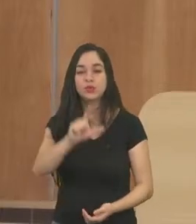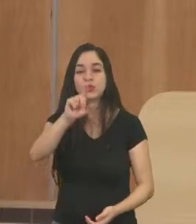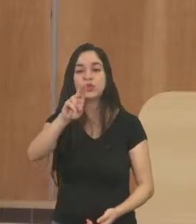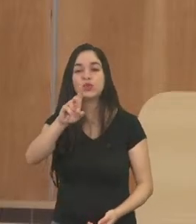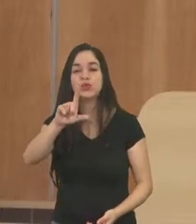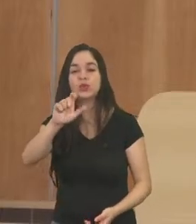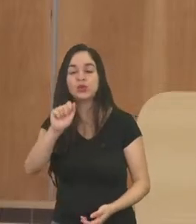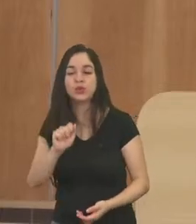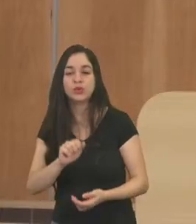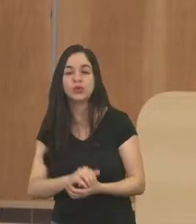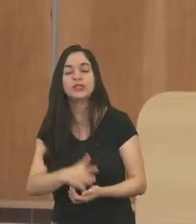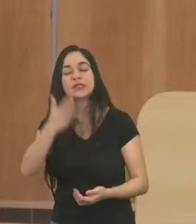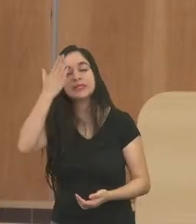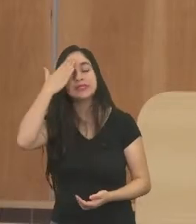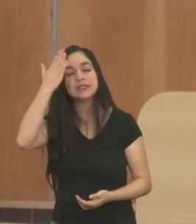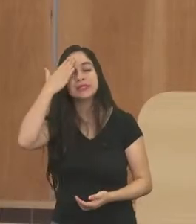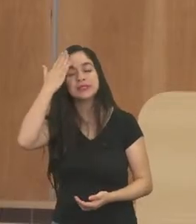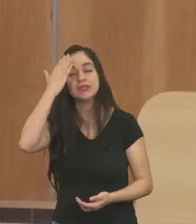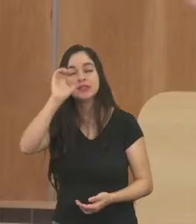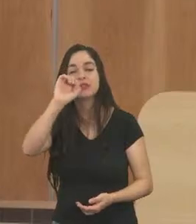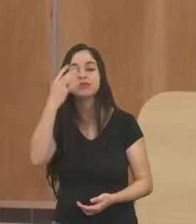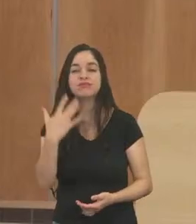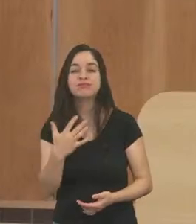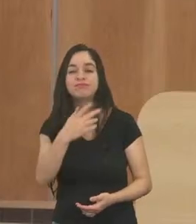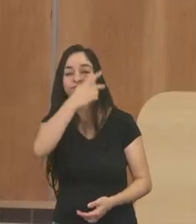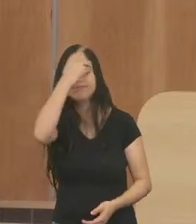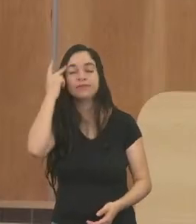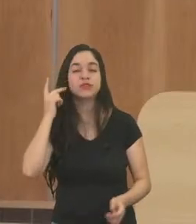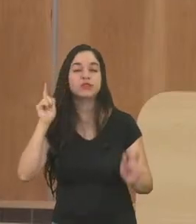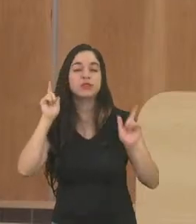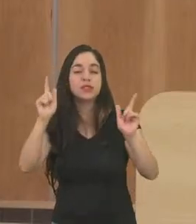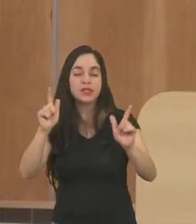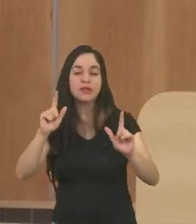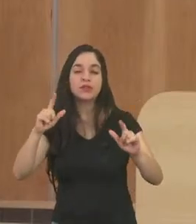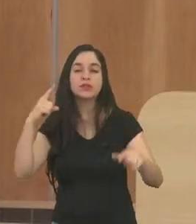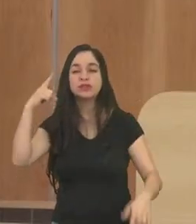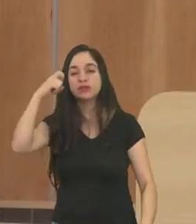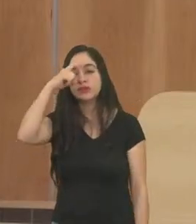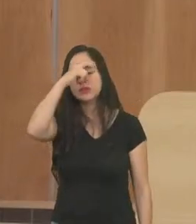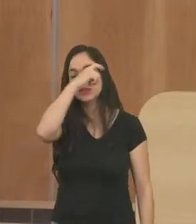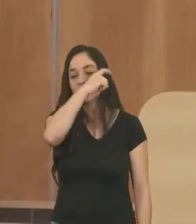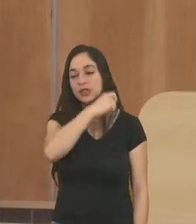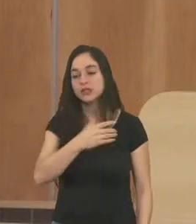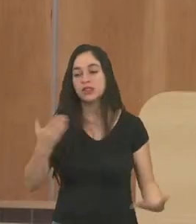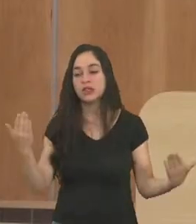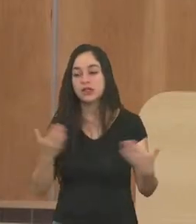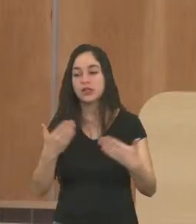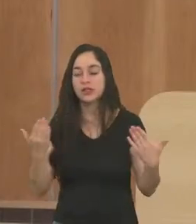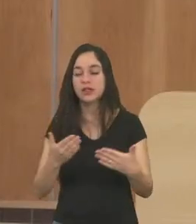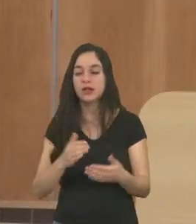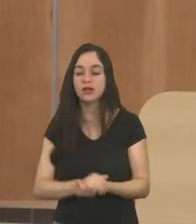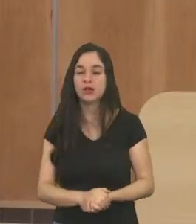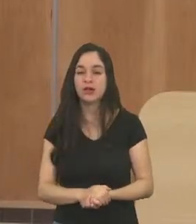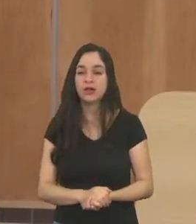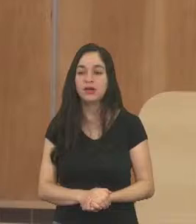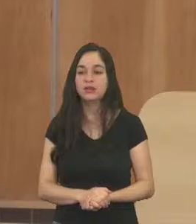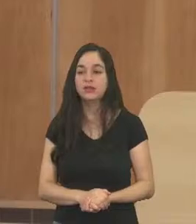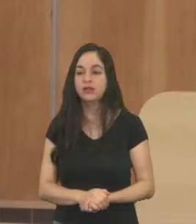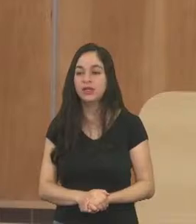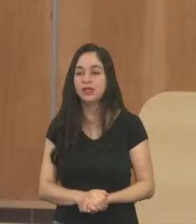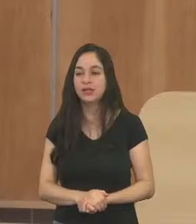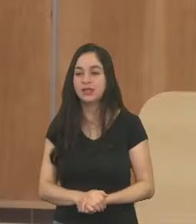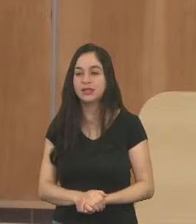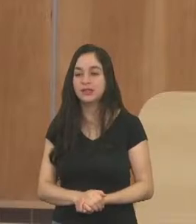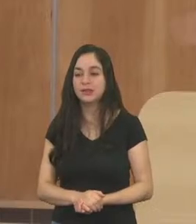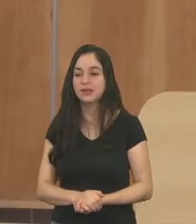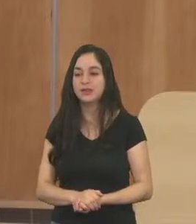da República. Então o Lula sabe o que é o trabalhador em greve passando dificuldade, e agora o Lula não tem a vontade política de pegar a caneta e de estar